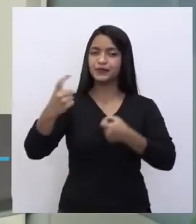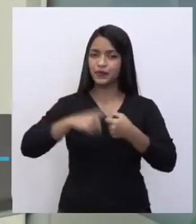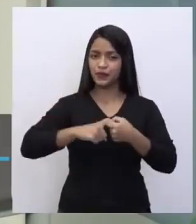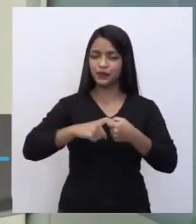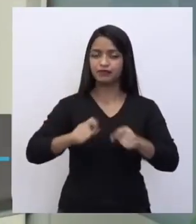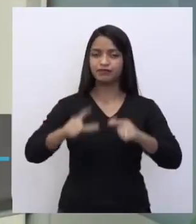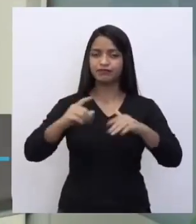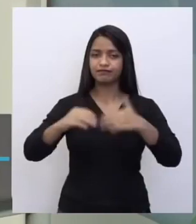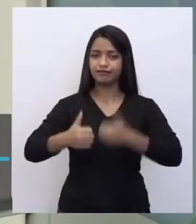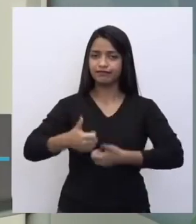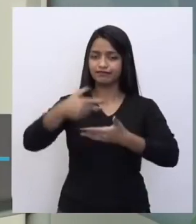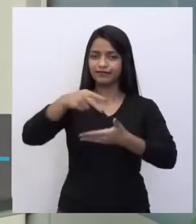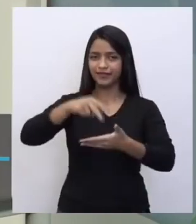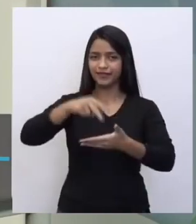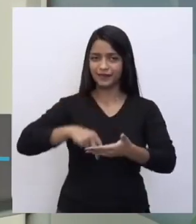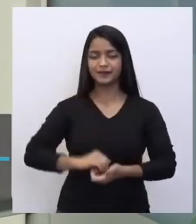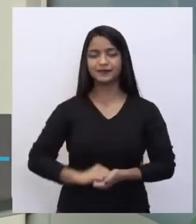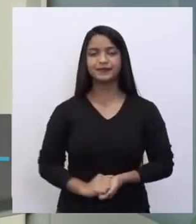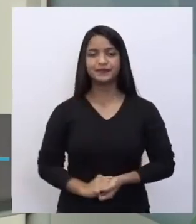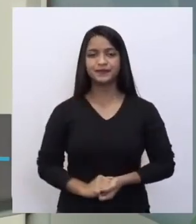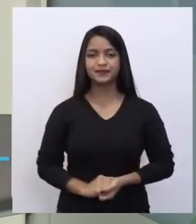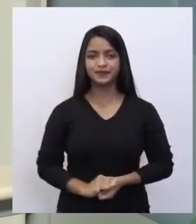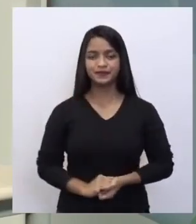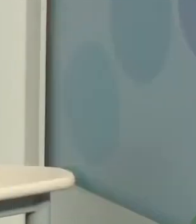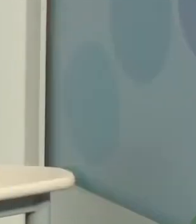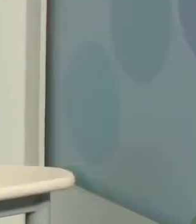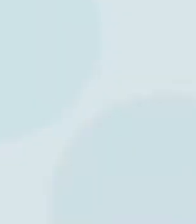algumas contribuições.